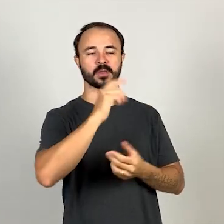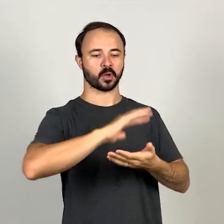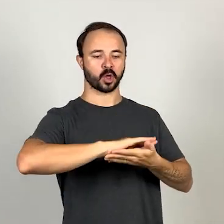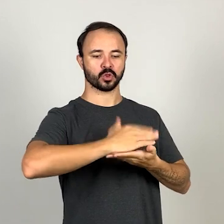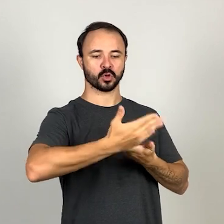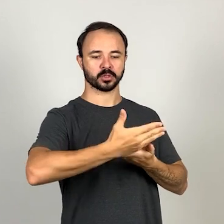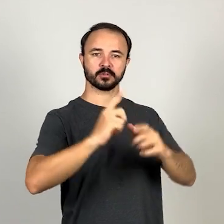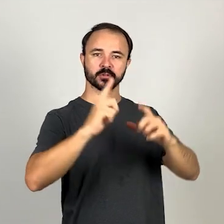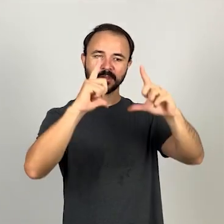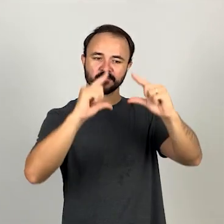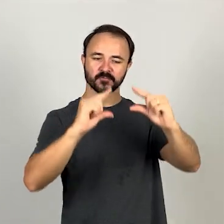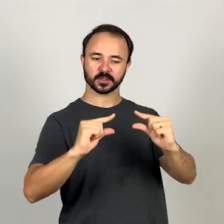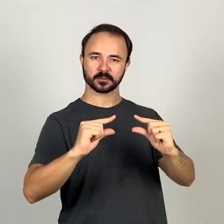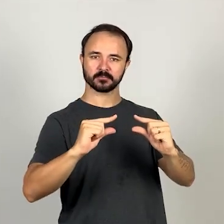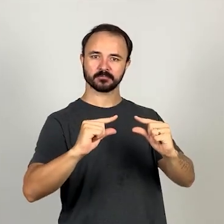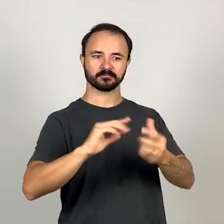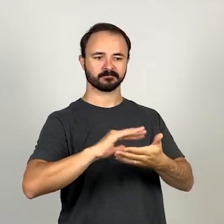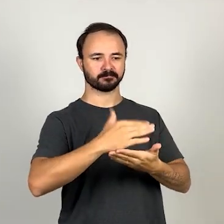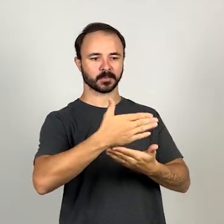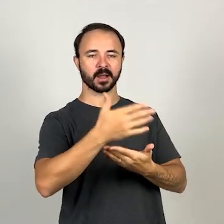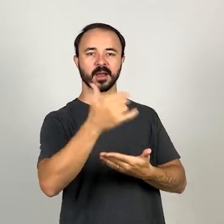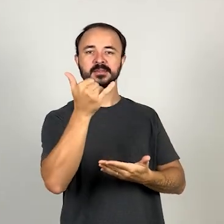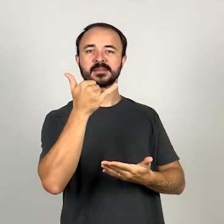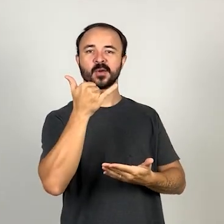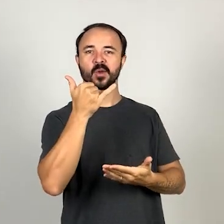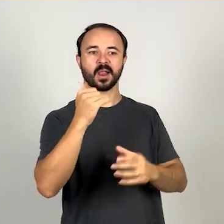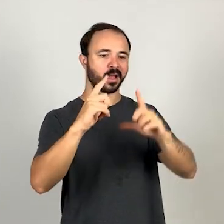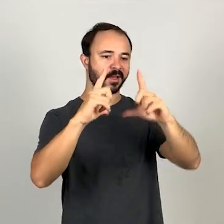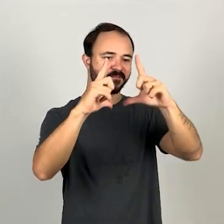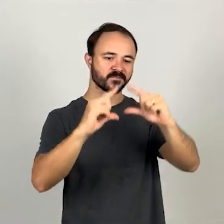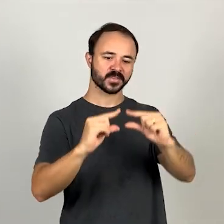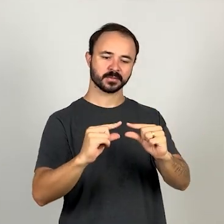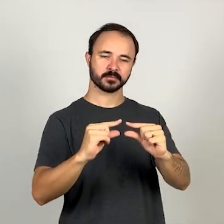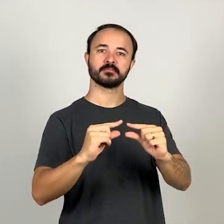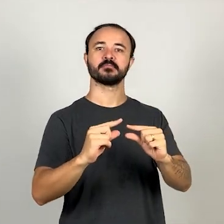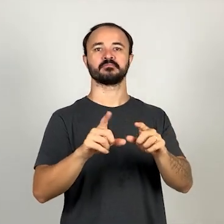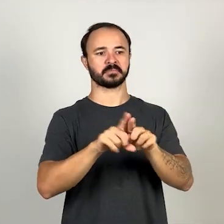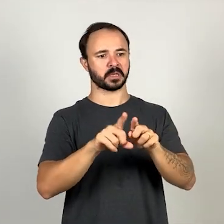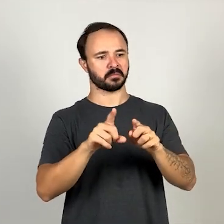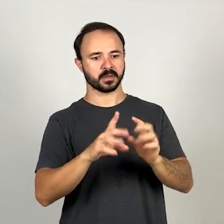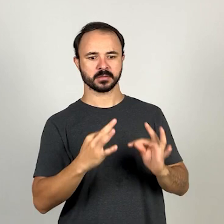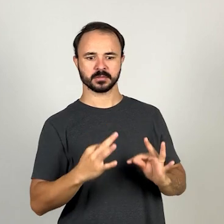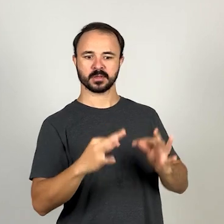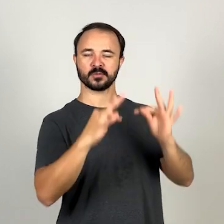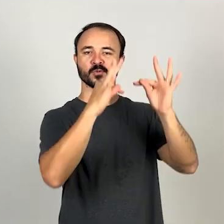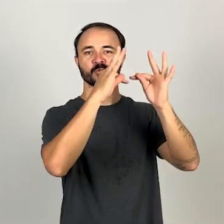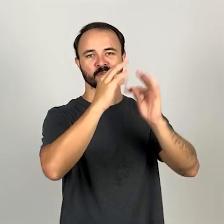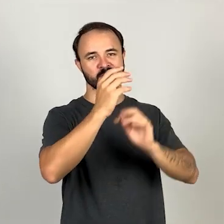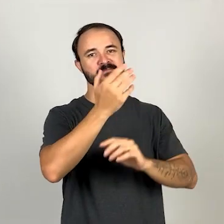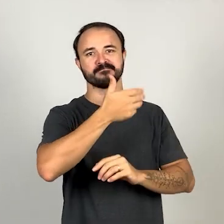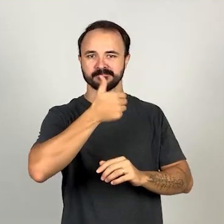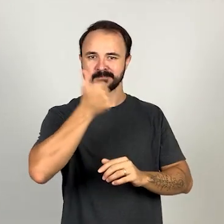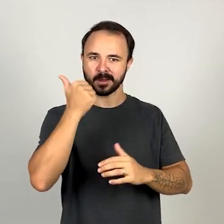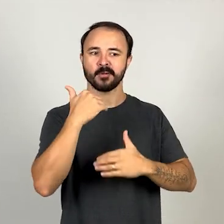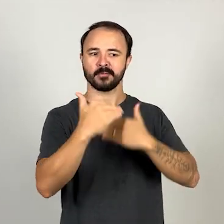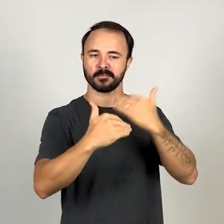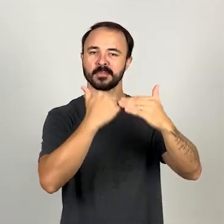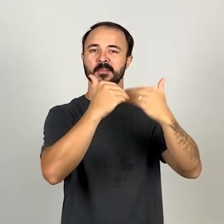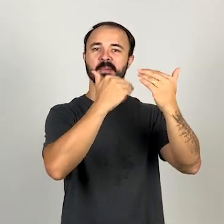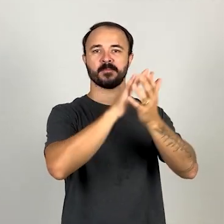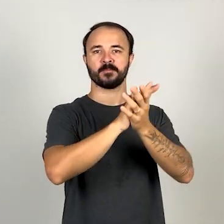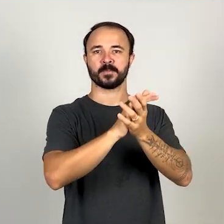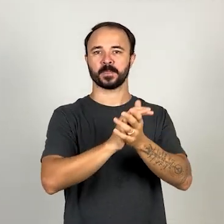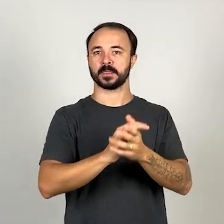finos, notebooks, tablets, graças à descoberta de novos materiais, mas o funcionamento é basicamente o mesmo, precisa de